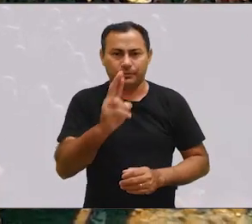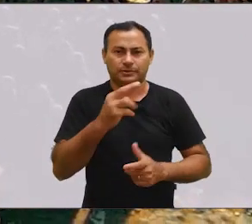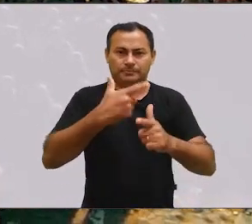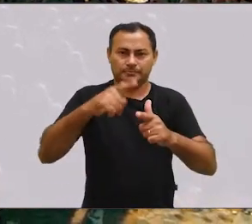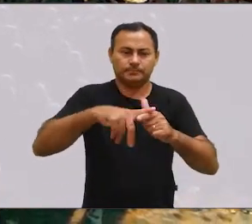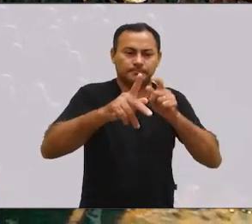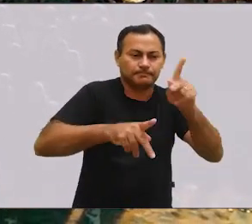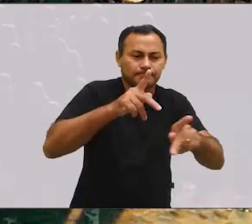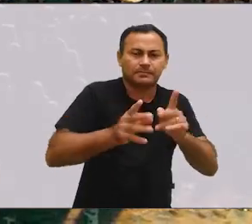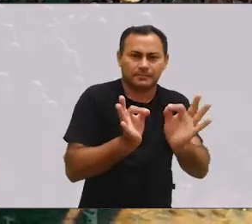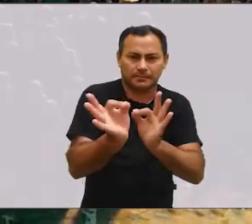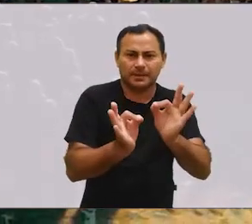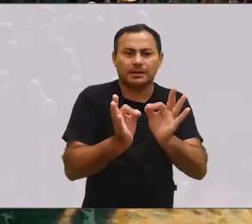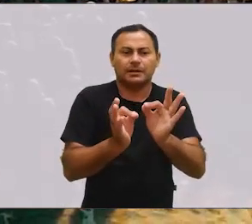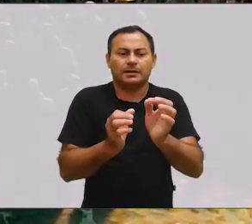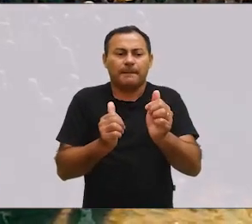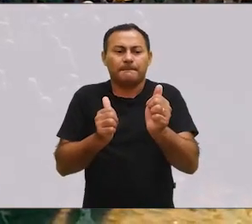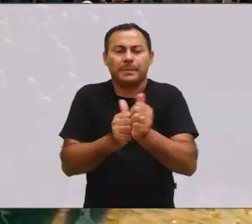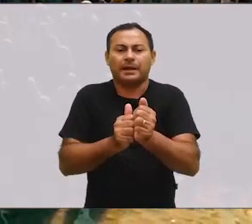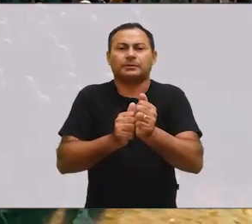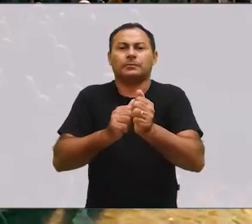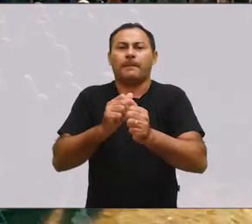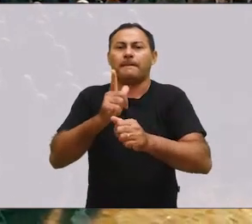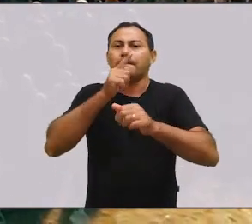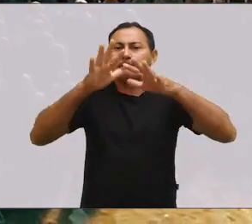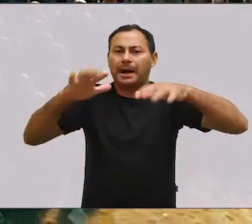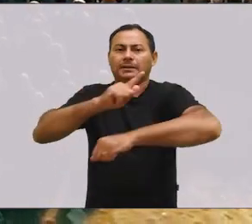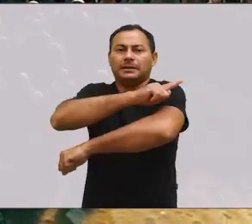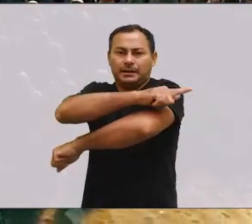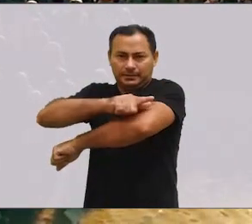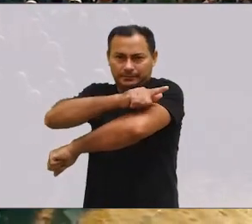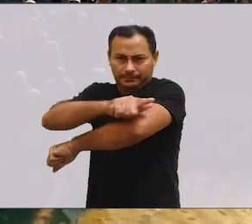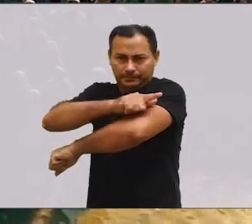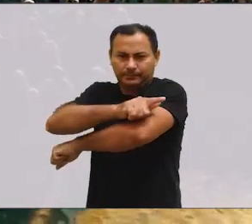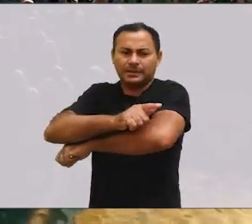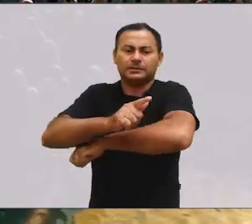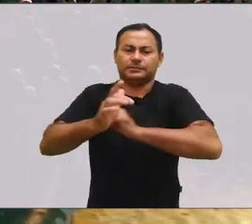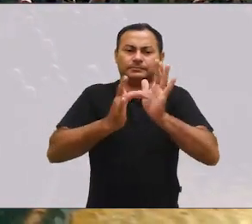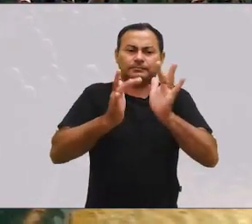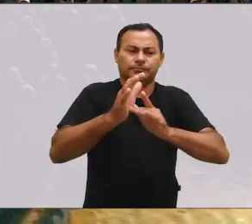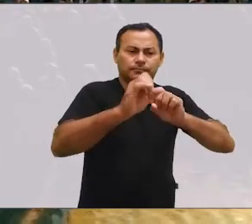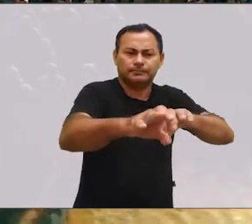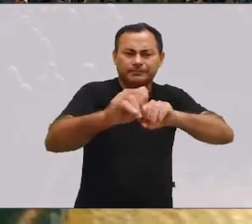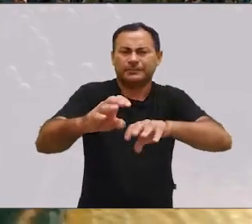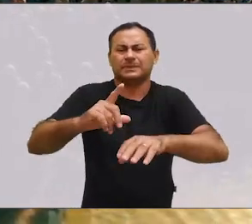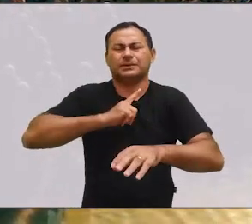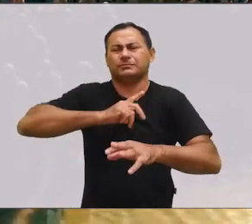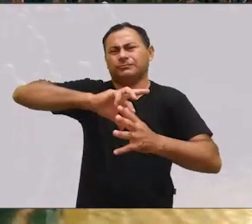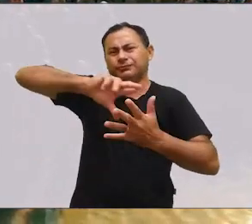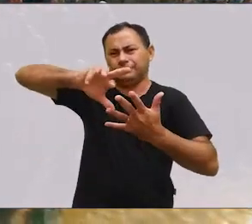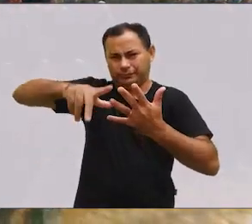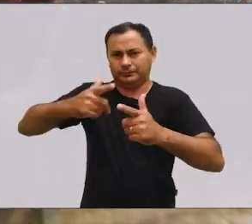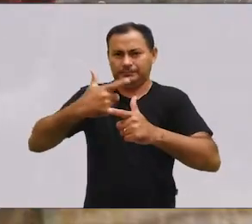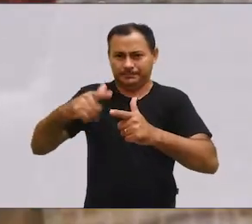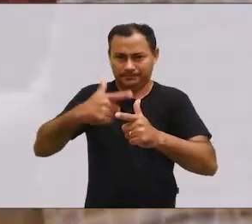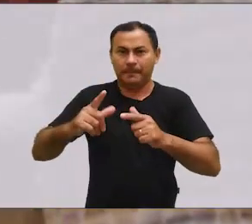os problemas da multidão que se juntou perto do Mar da Galileia. Jesus tinha ministrado para toda aquela gente cheia de todo tipo de